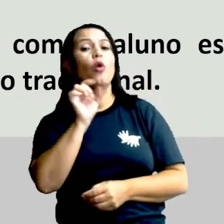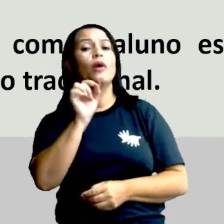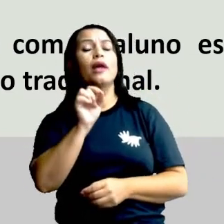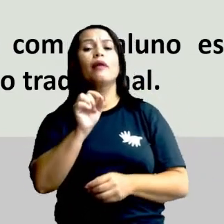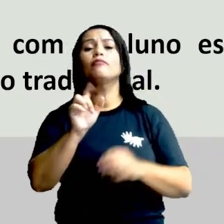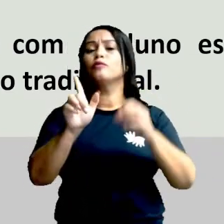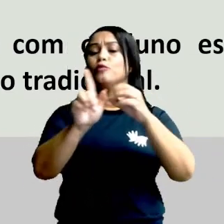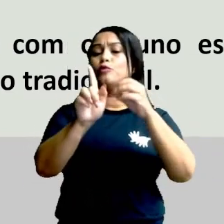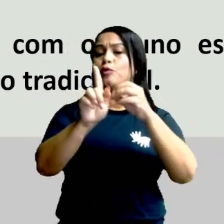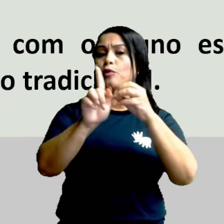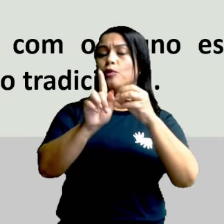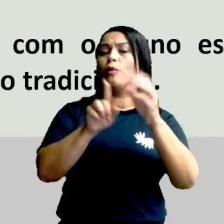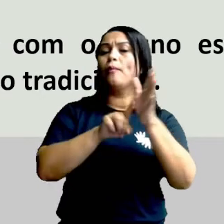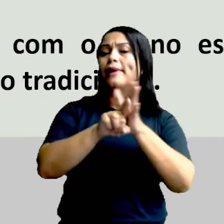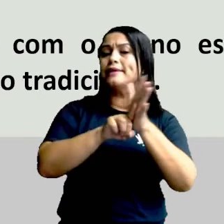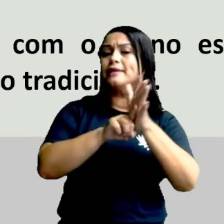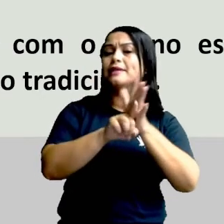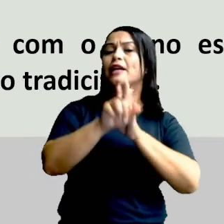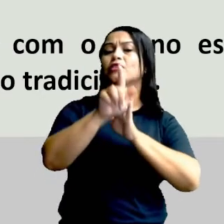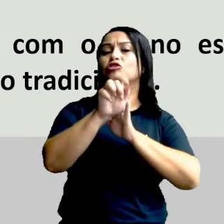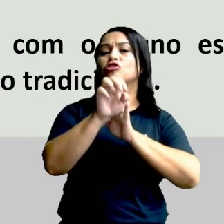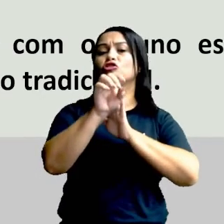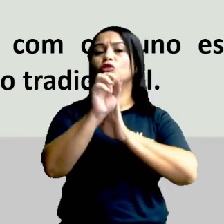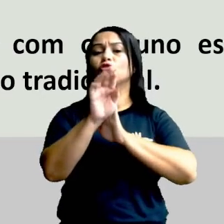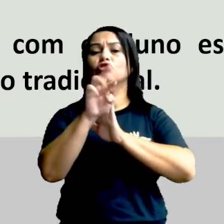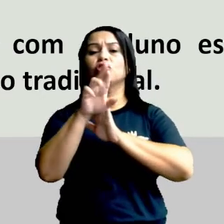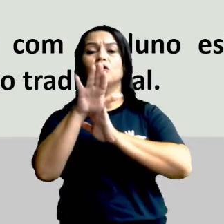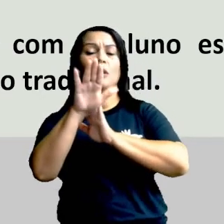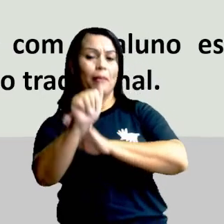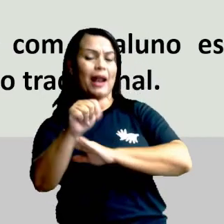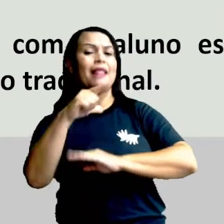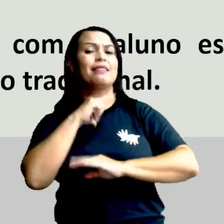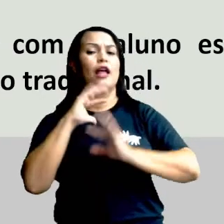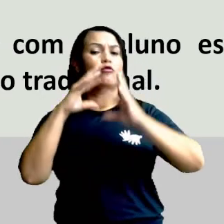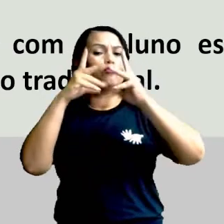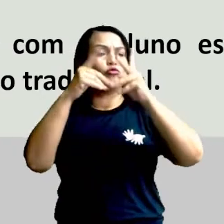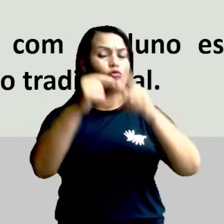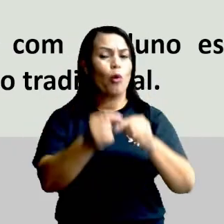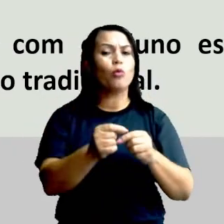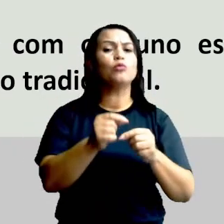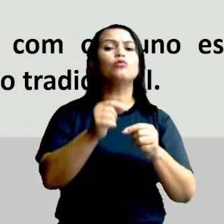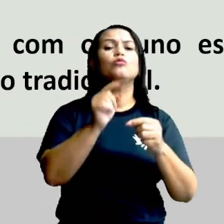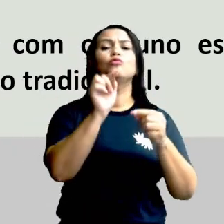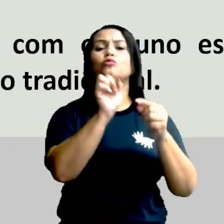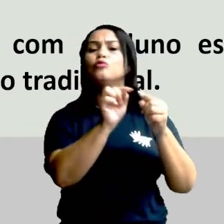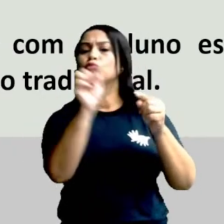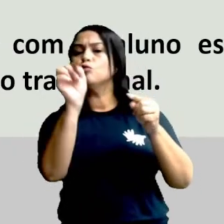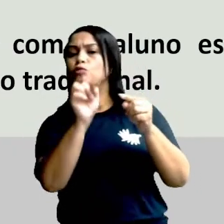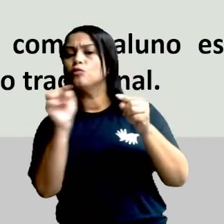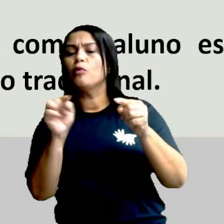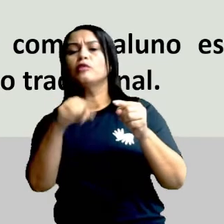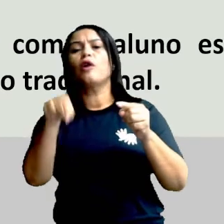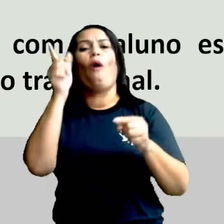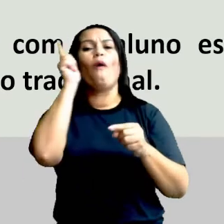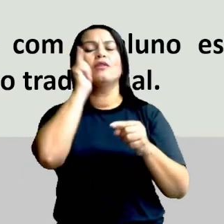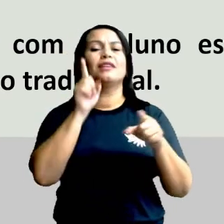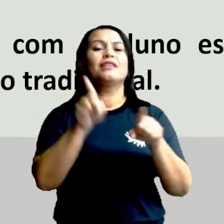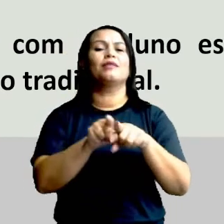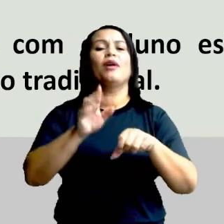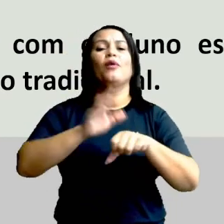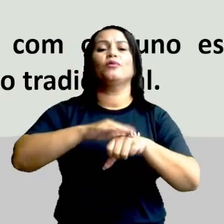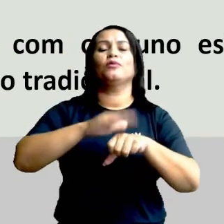colocar no Google 100 aí você vai ver lá todos os pontos e também nós conseguimos fazer as